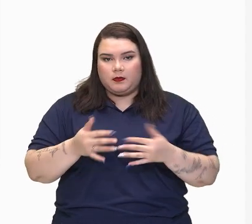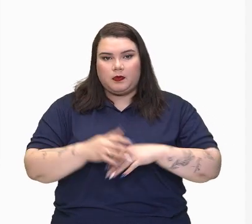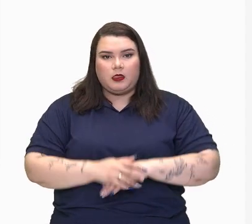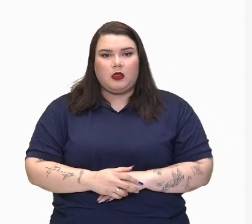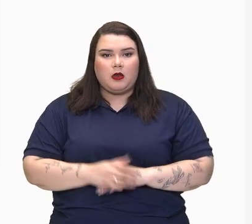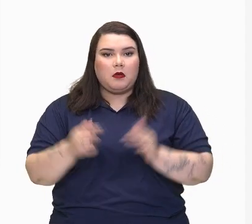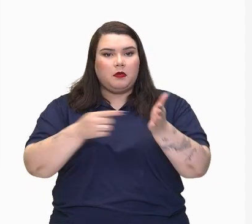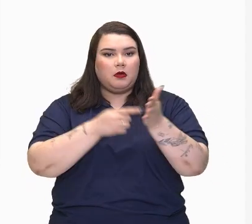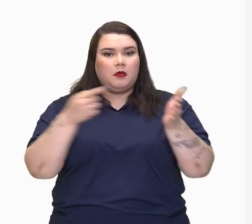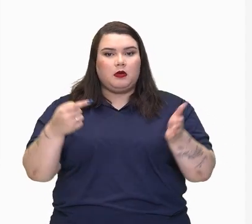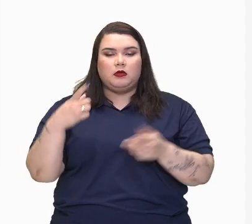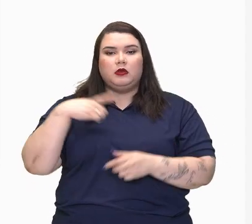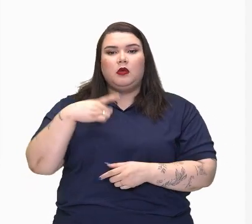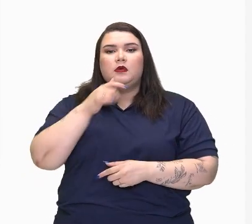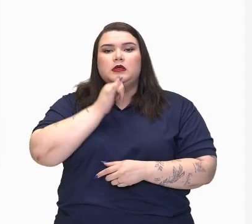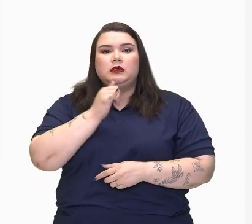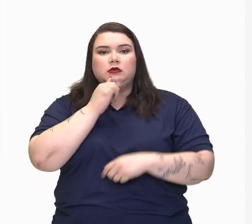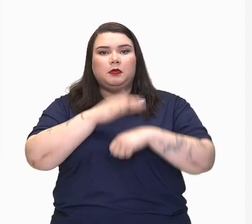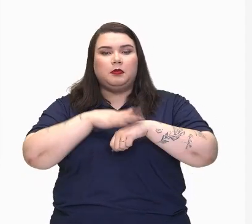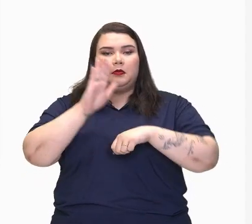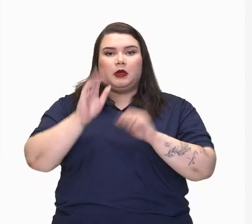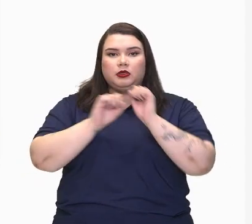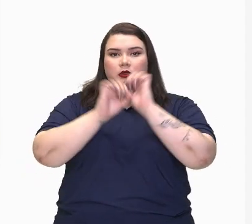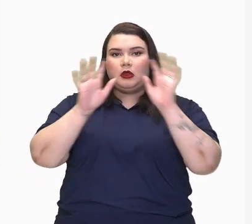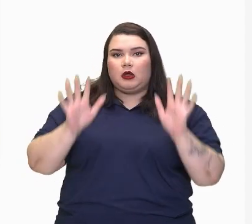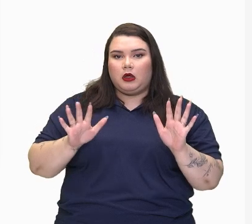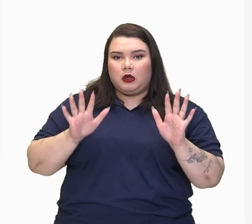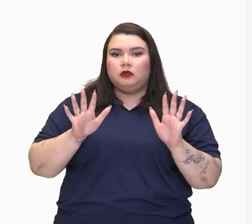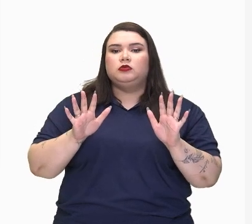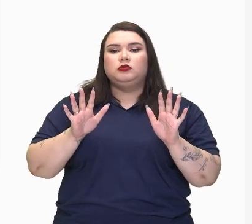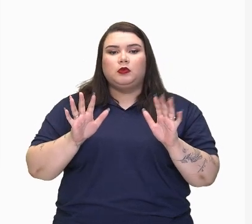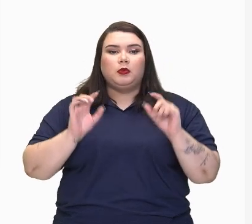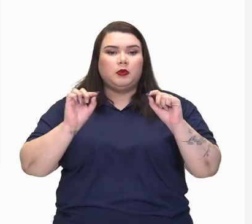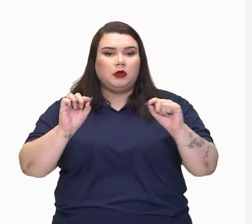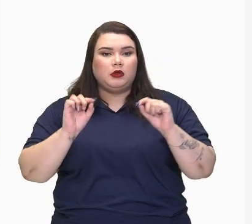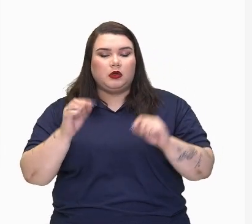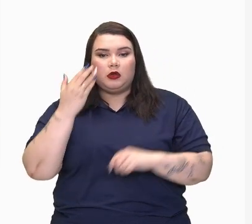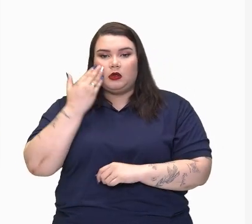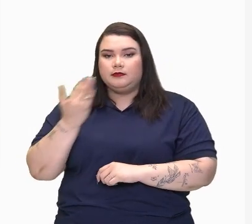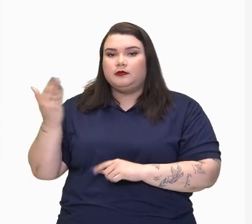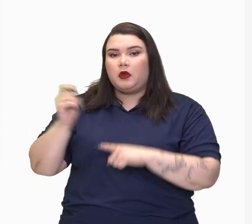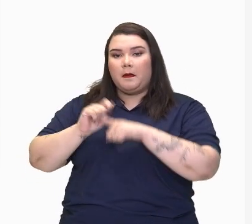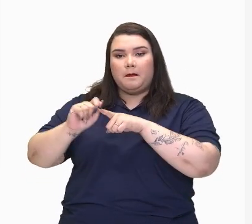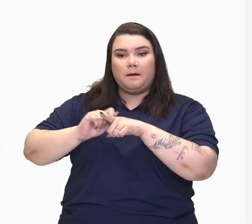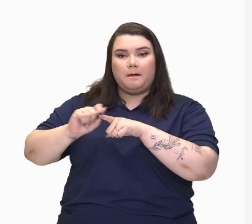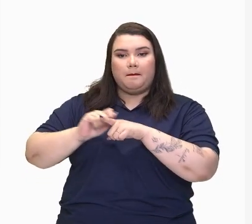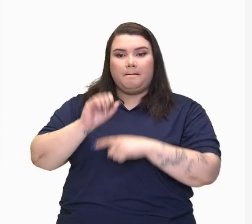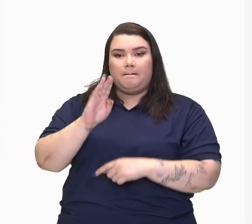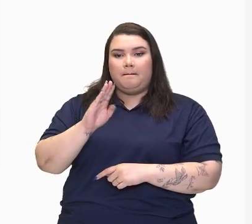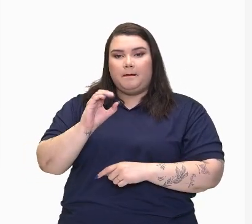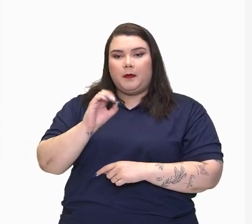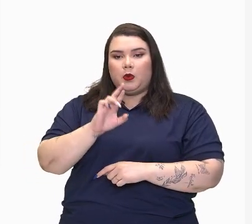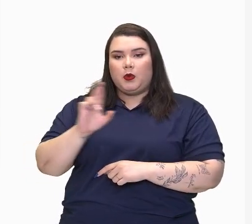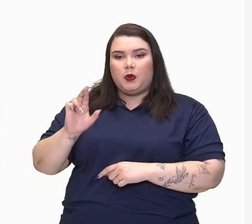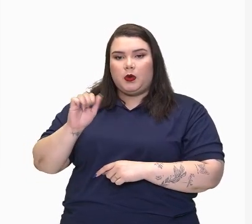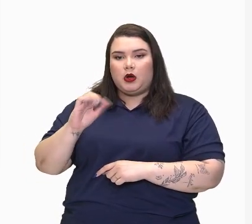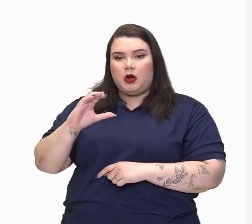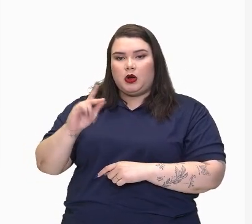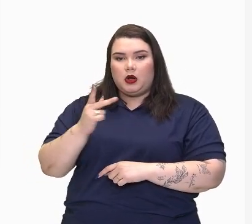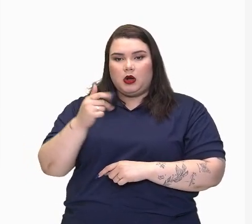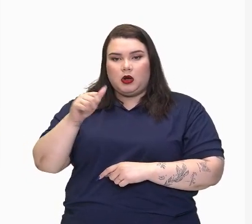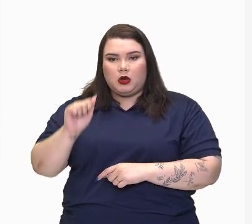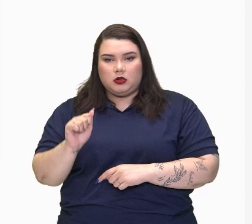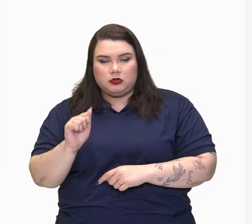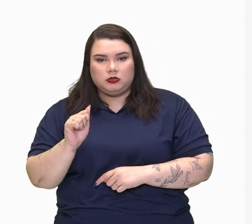a gente tem aí um dos exemplos mais clássicos, que é a borracha. Poucas pessoas sabem, mas nós tivemos como se fossem